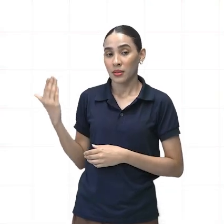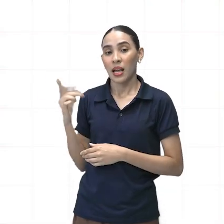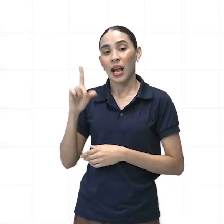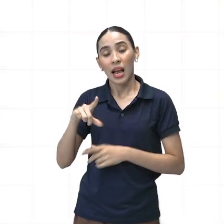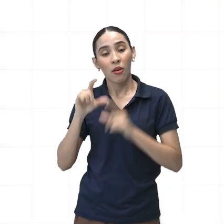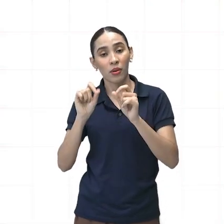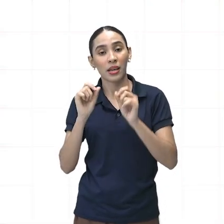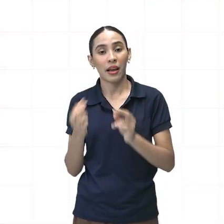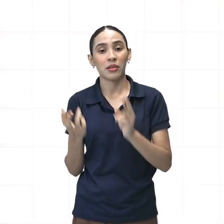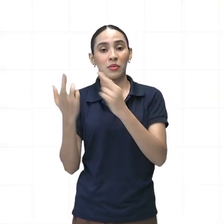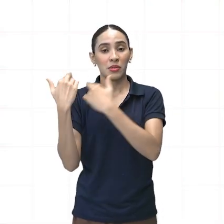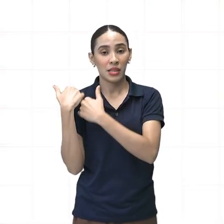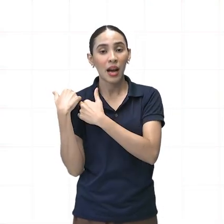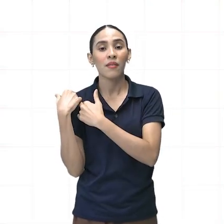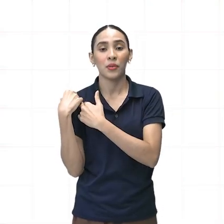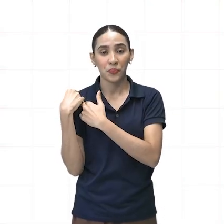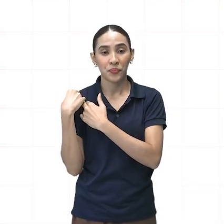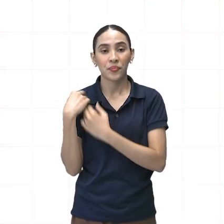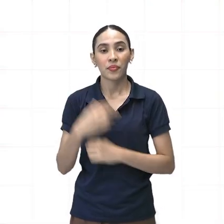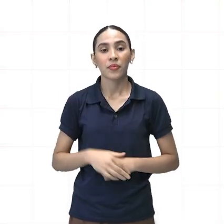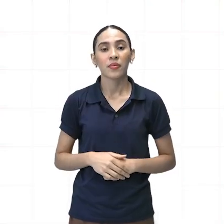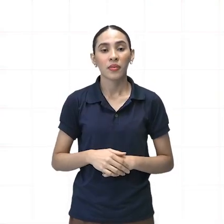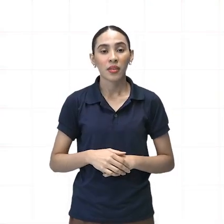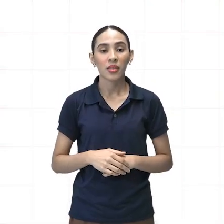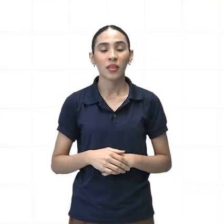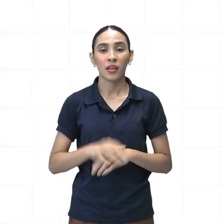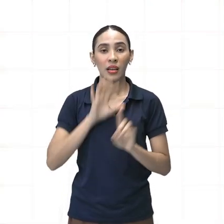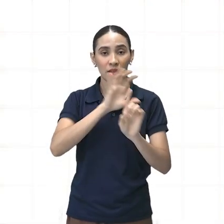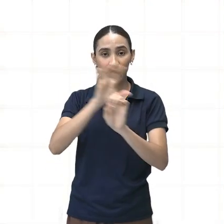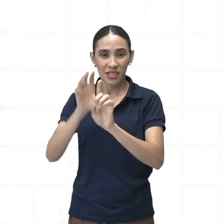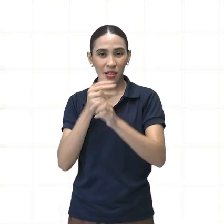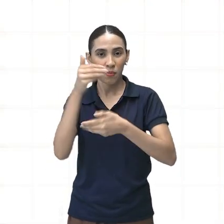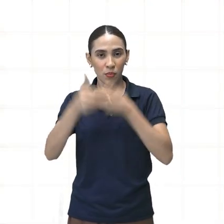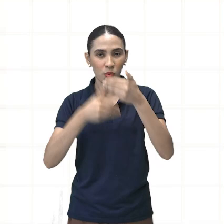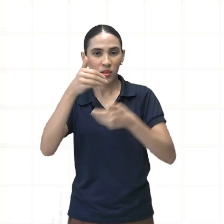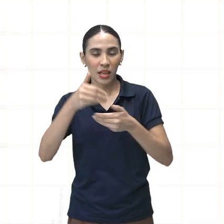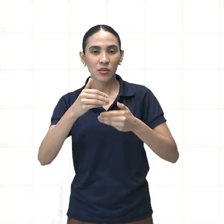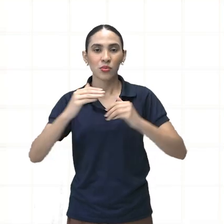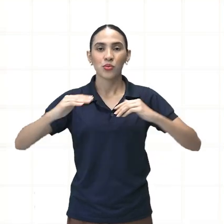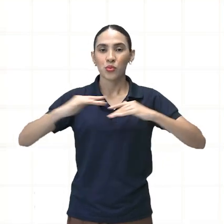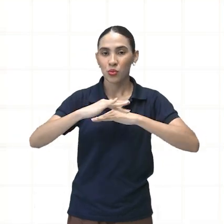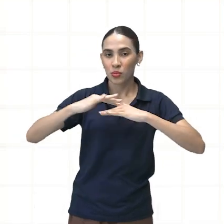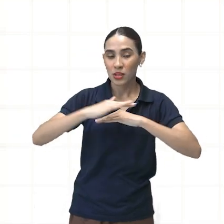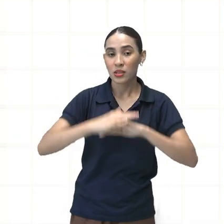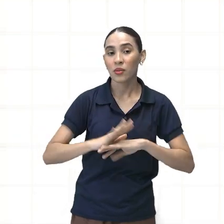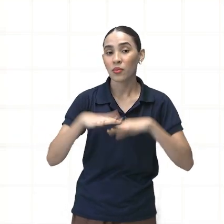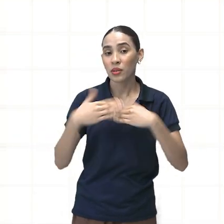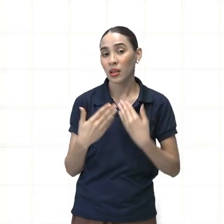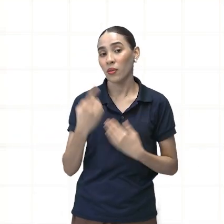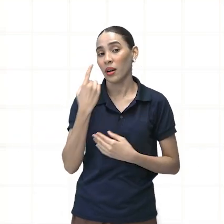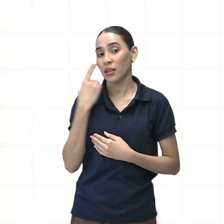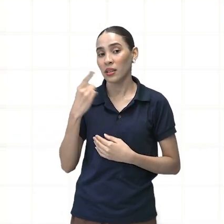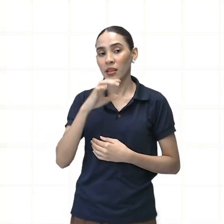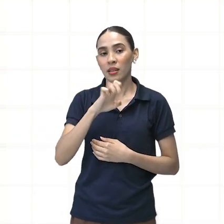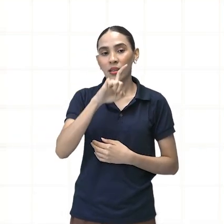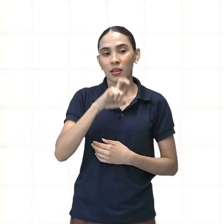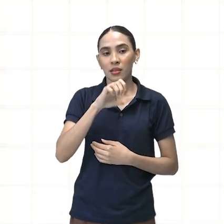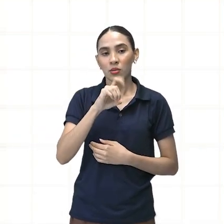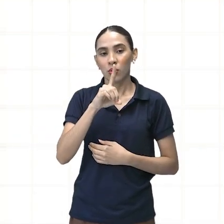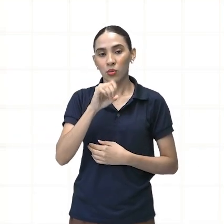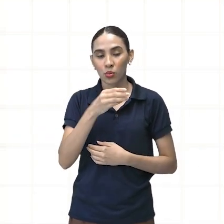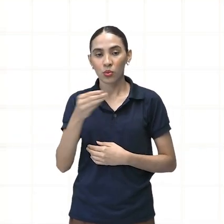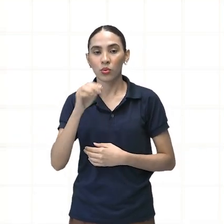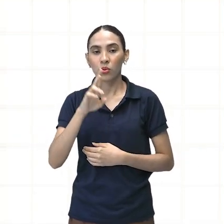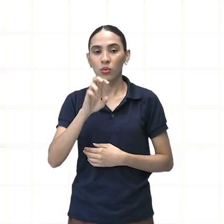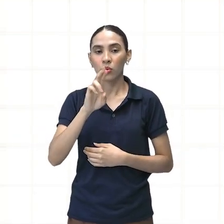ele é o responsável, né? Ele é o indutor desse intenso processo de urbanização. Então, foi graças ao êxodo rural que nós